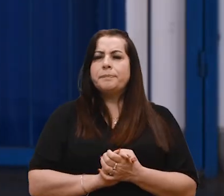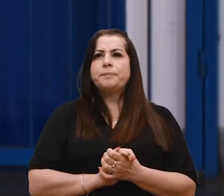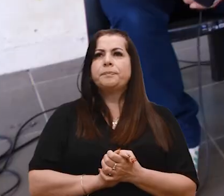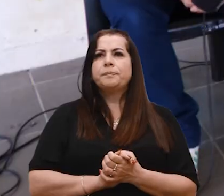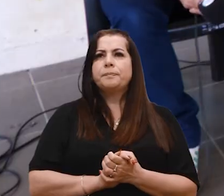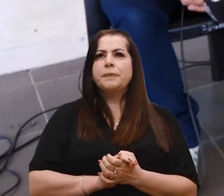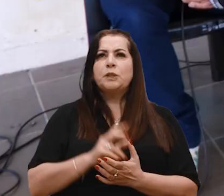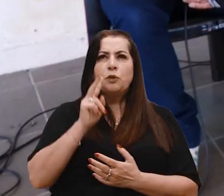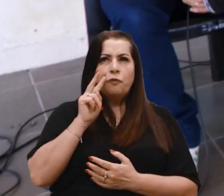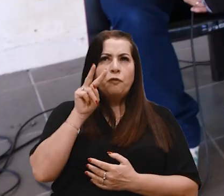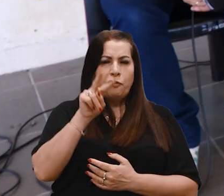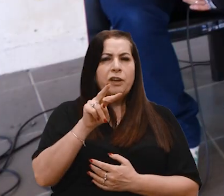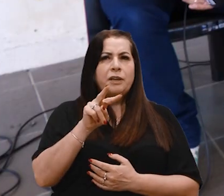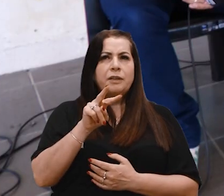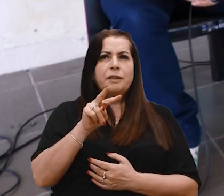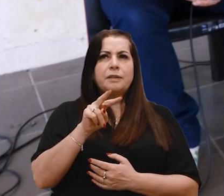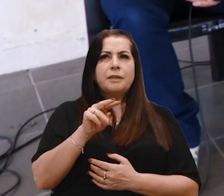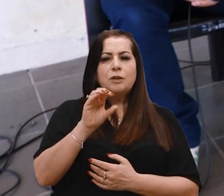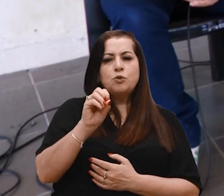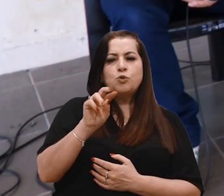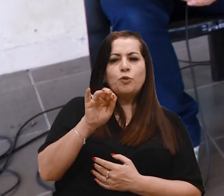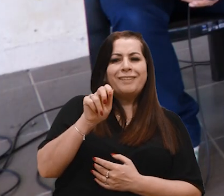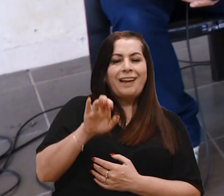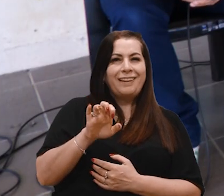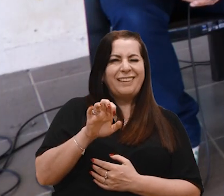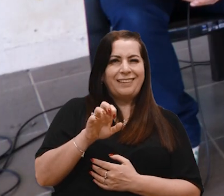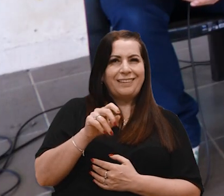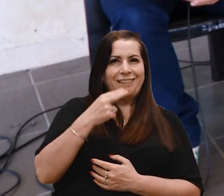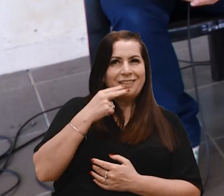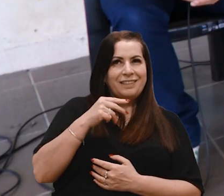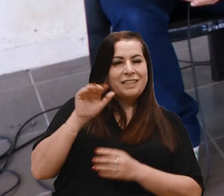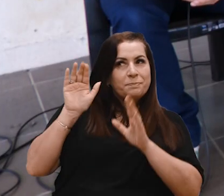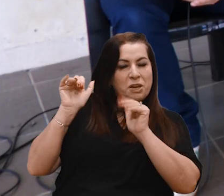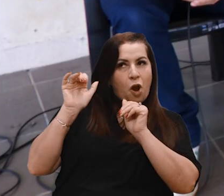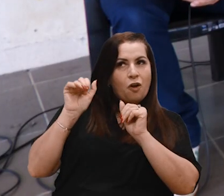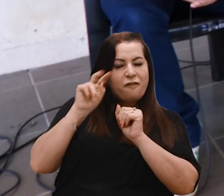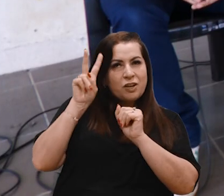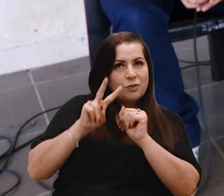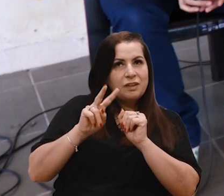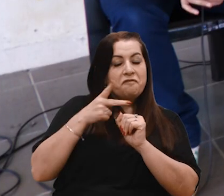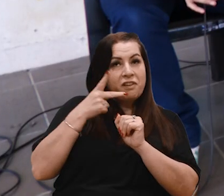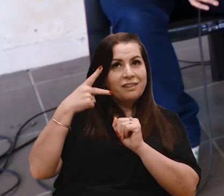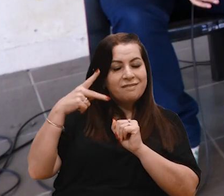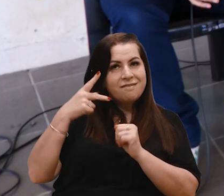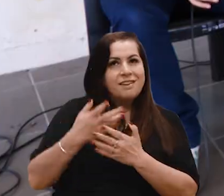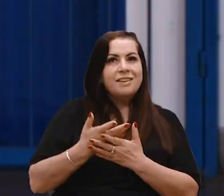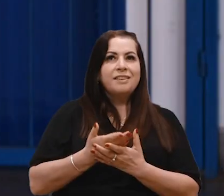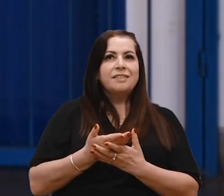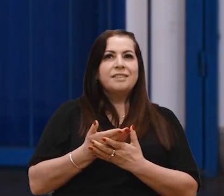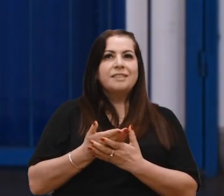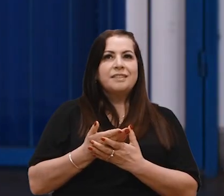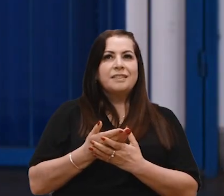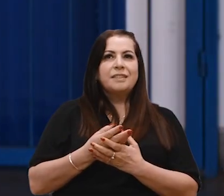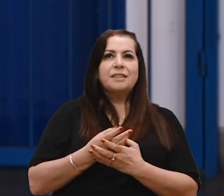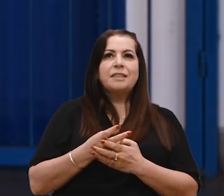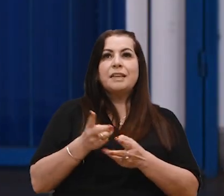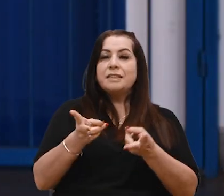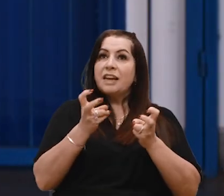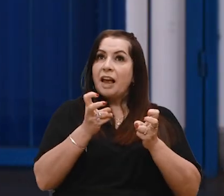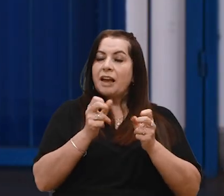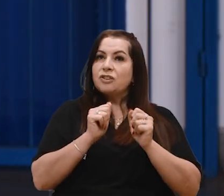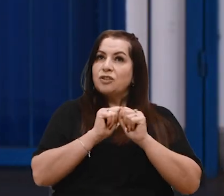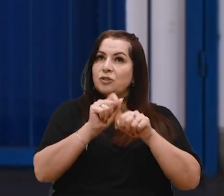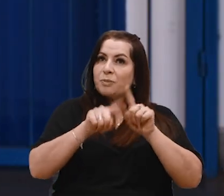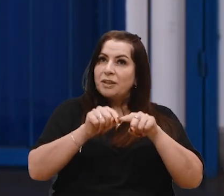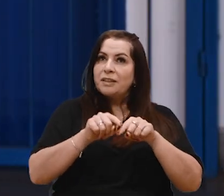cada vez mais eu vejo esse sotaque venezuelano, espanhol, né? Vejo a fala deles nos